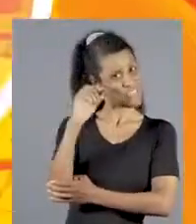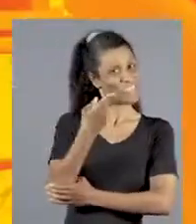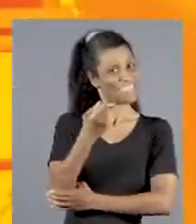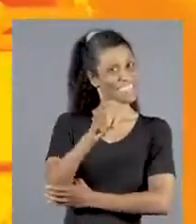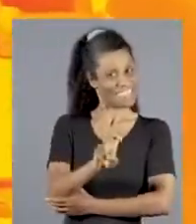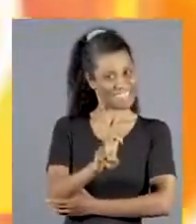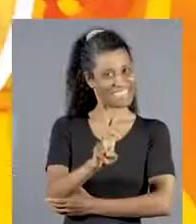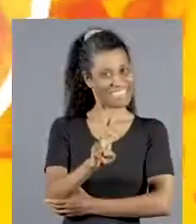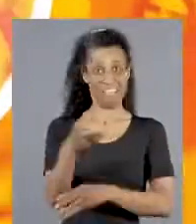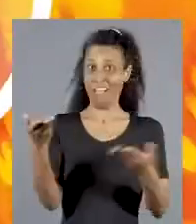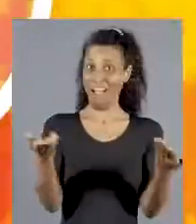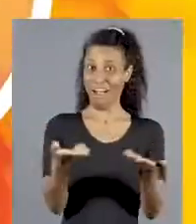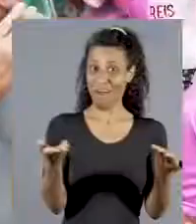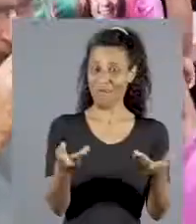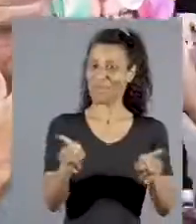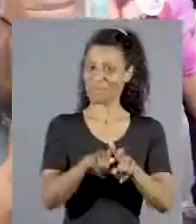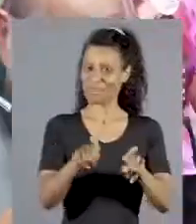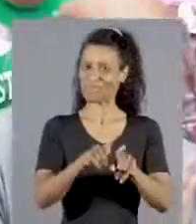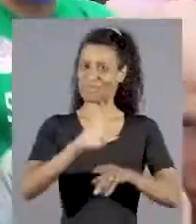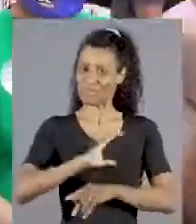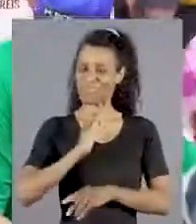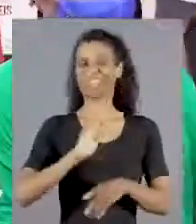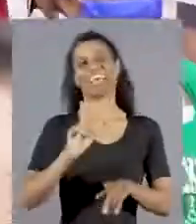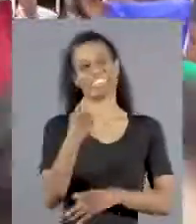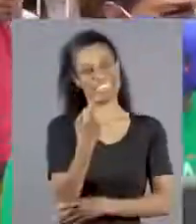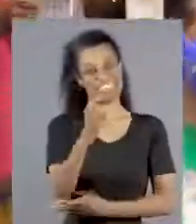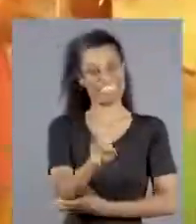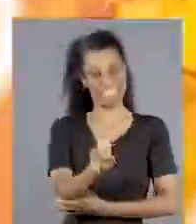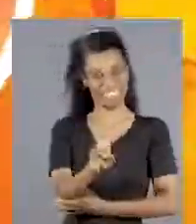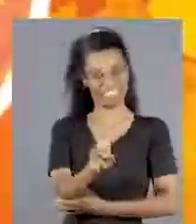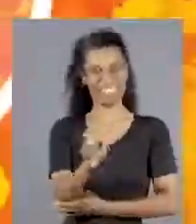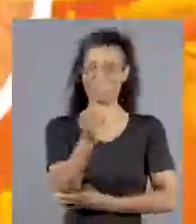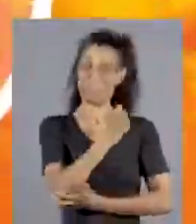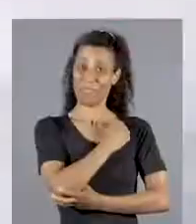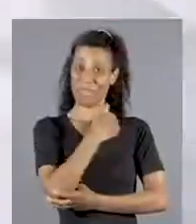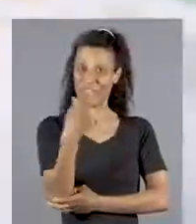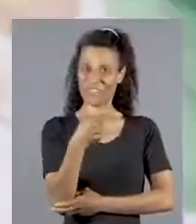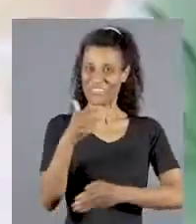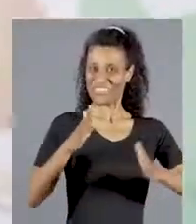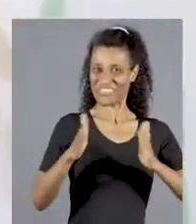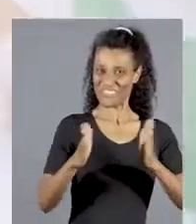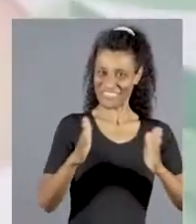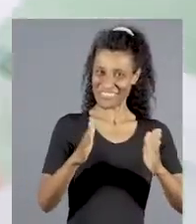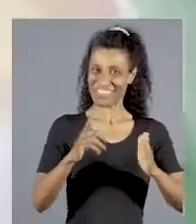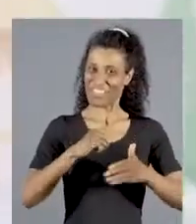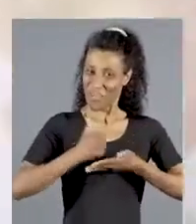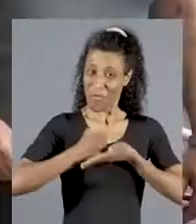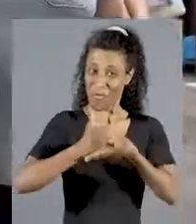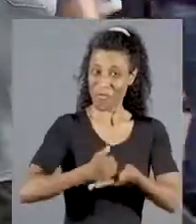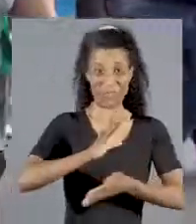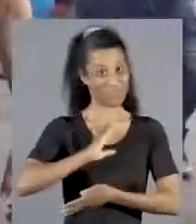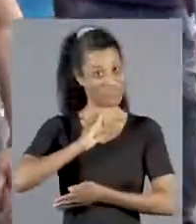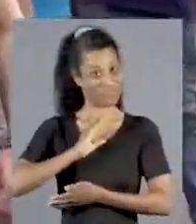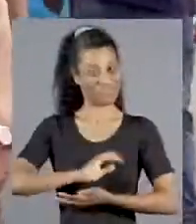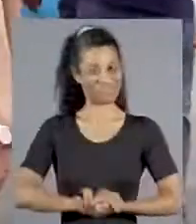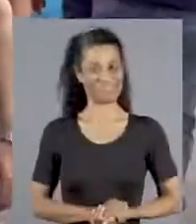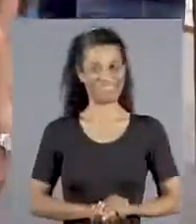15. Porto Alegre é 15. E agora, Fortunati também é 15. É Melo no segundo turno com o